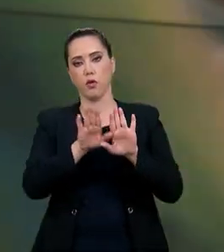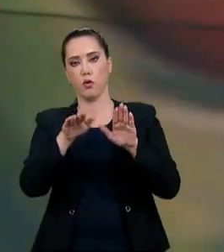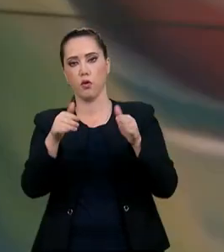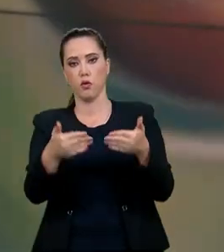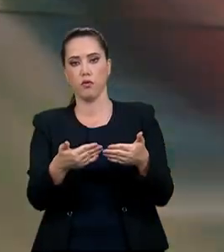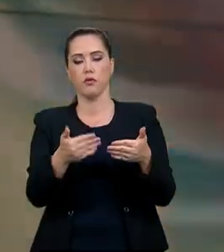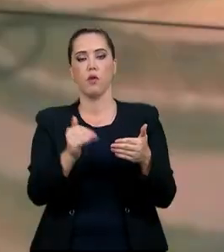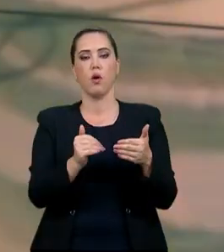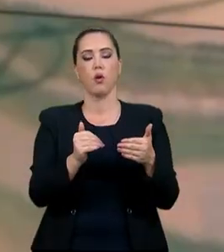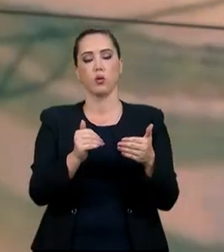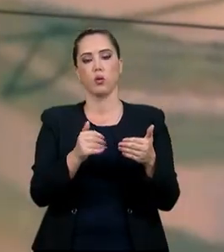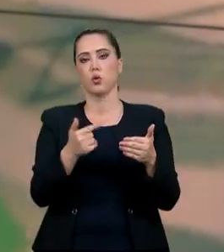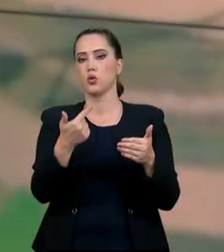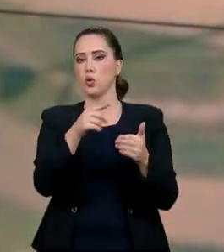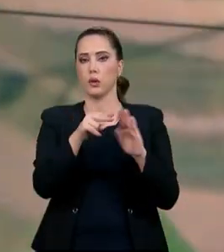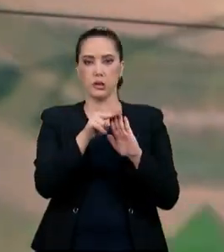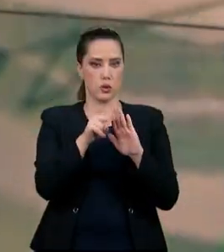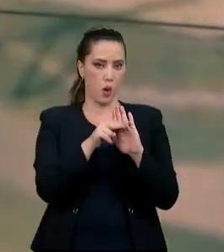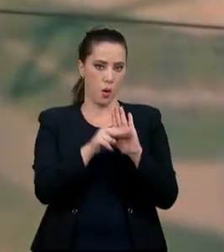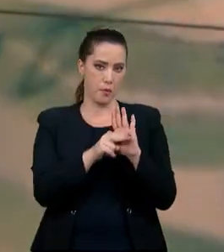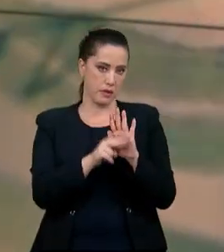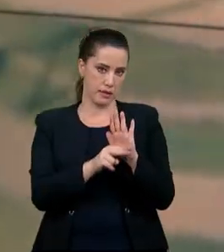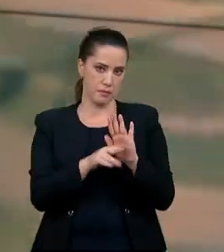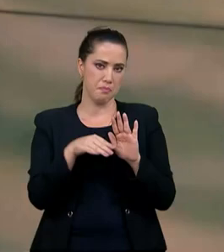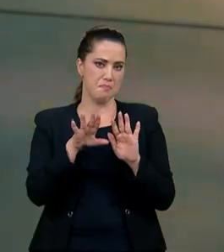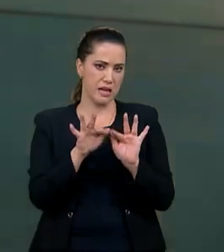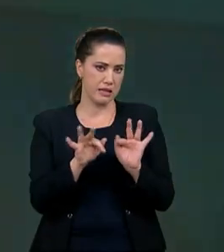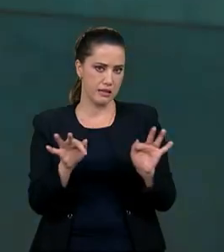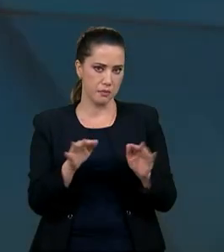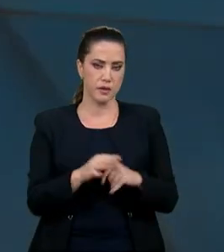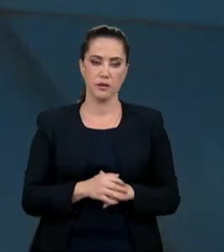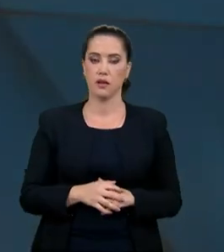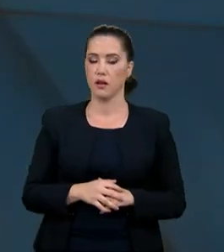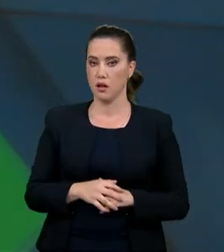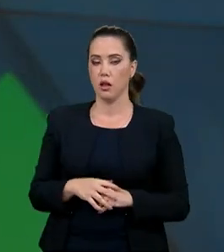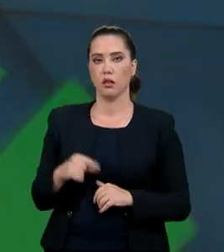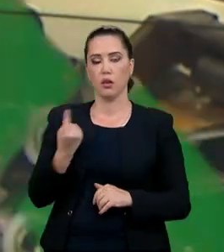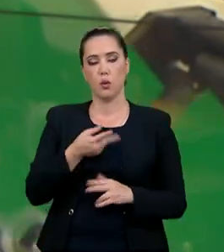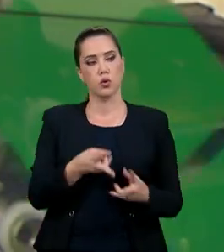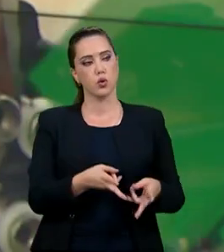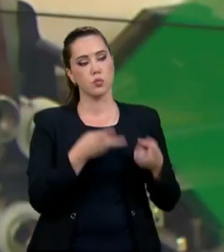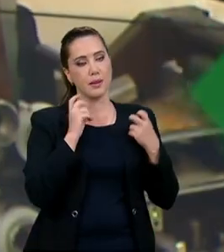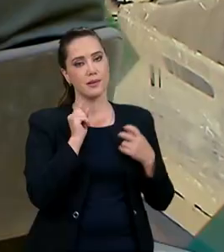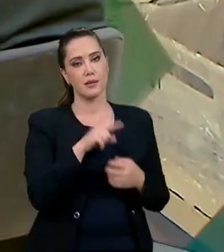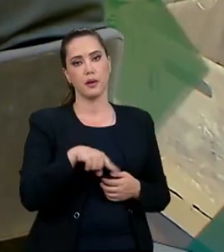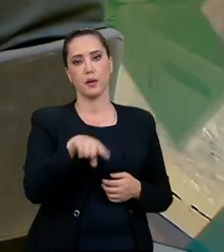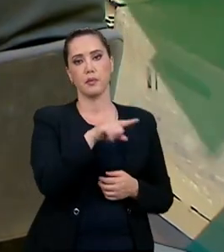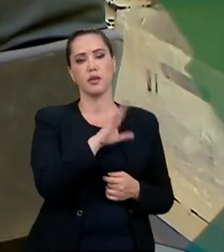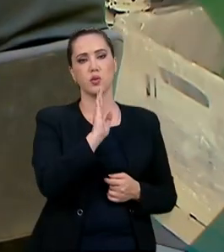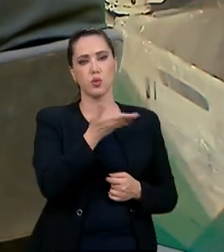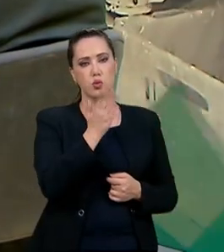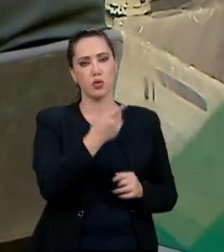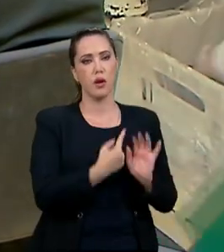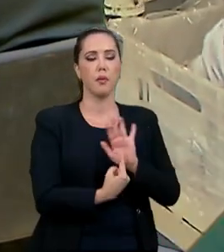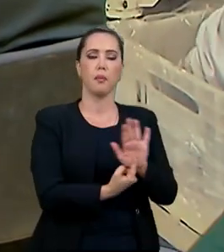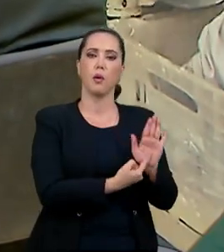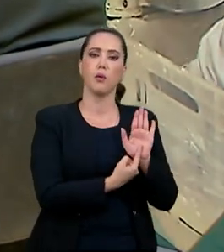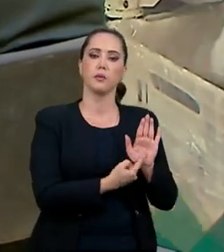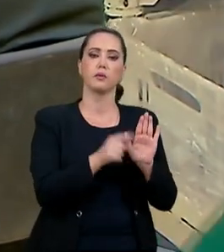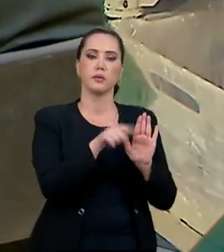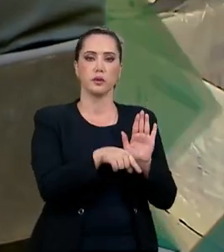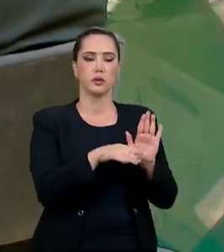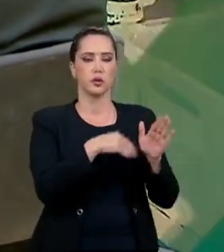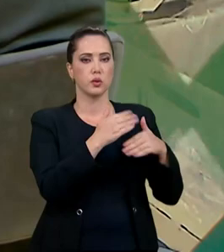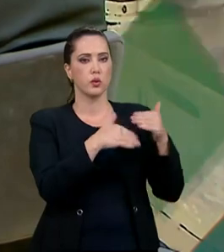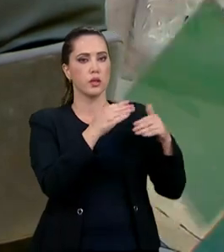medidas infralegais. Então, pois bem, então, quando a gente vê esse cenário, a gente acredita que isso já tem se rebatido